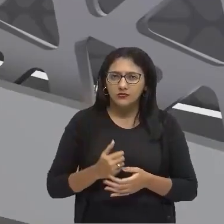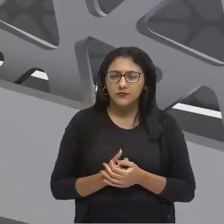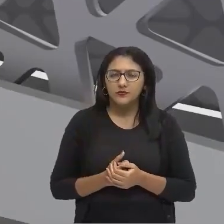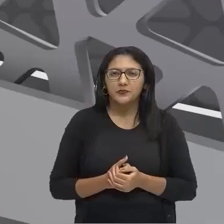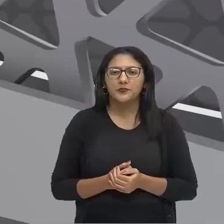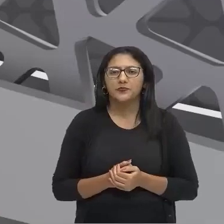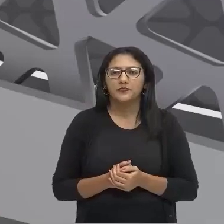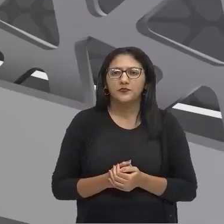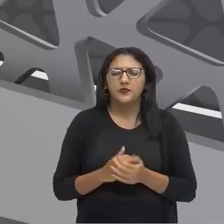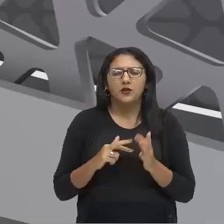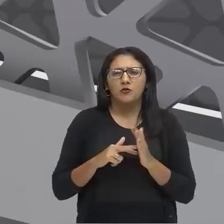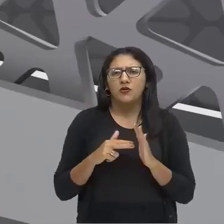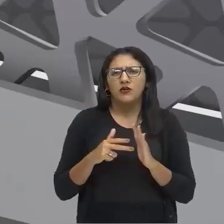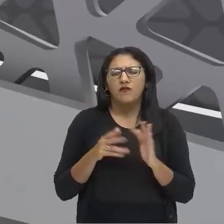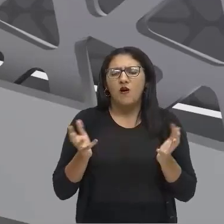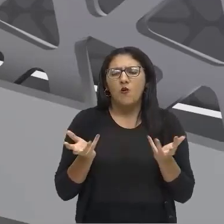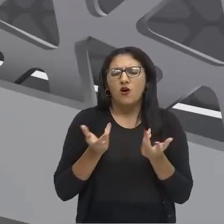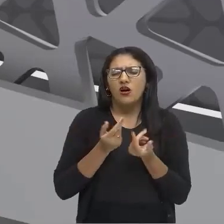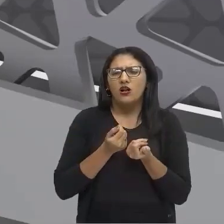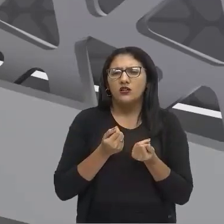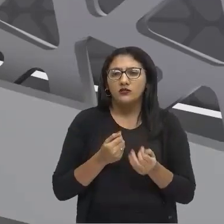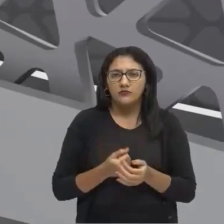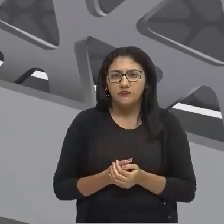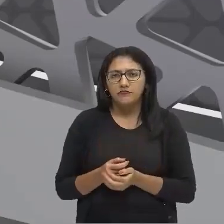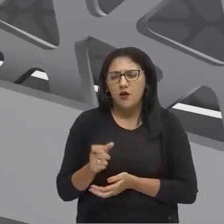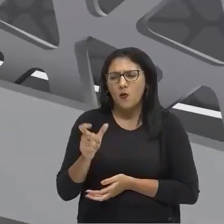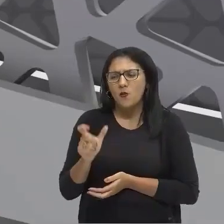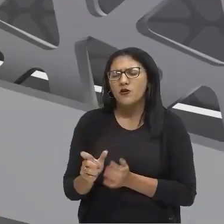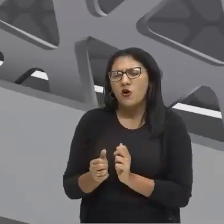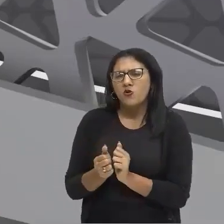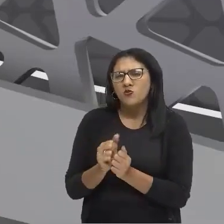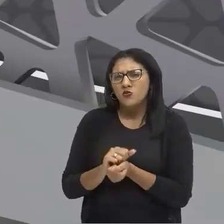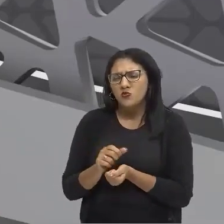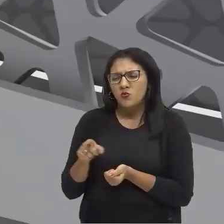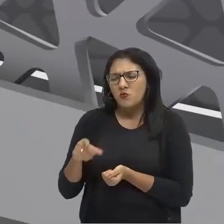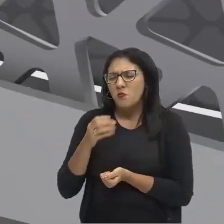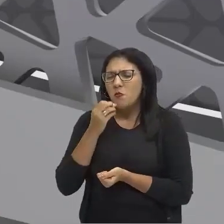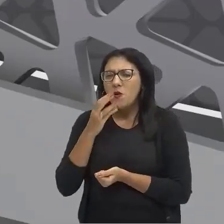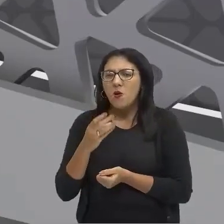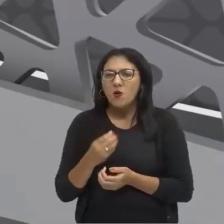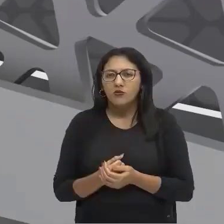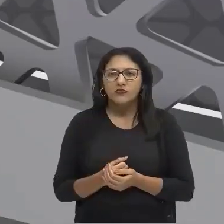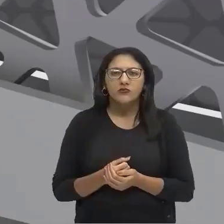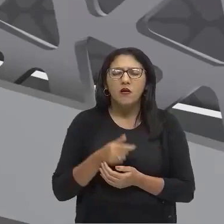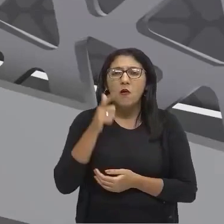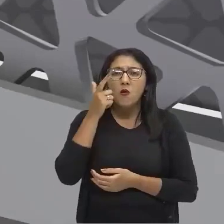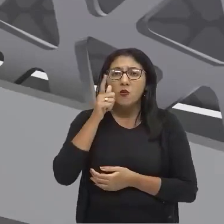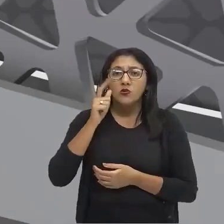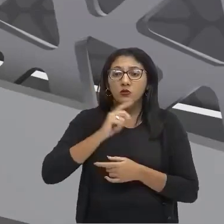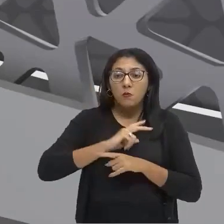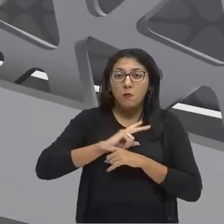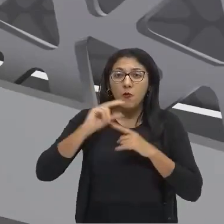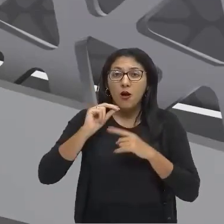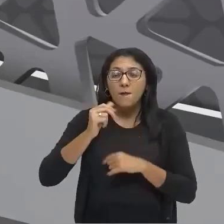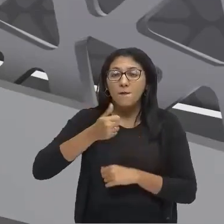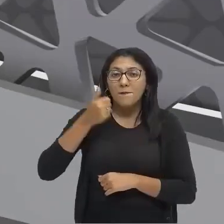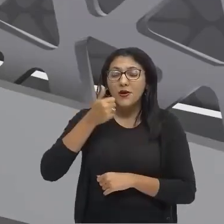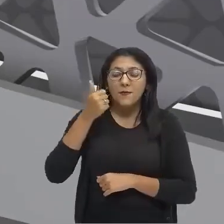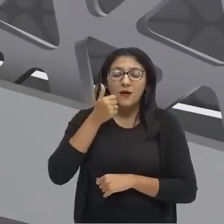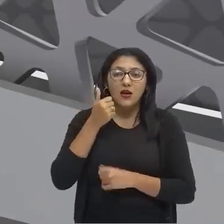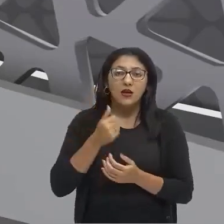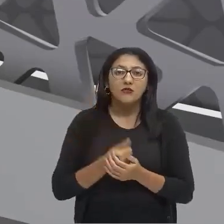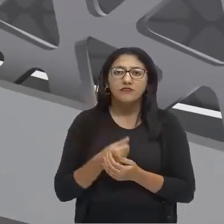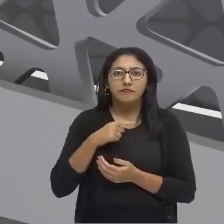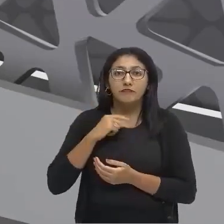Então, o que é uma qualidade? O atleta teve êxito, o atleta foi protagonista, ele chegou em primeiro lugar, ele se